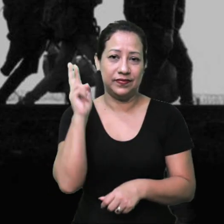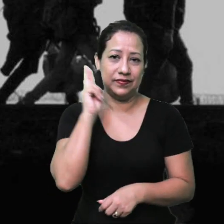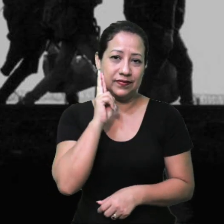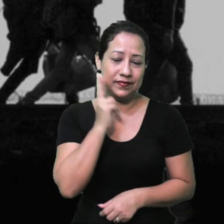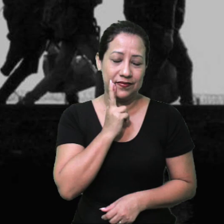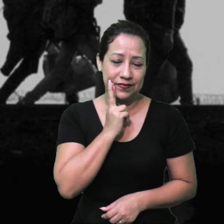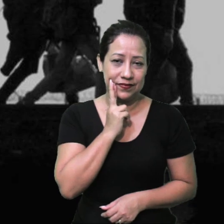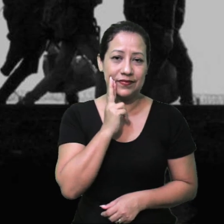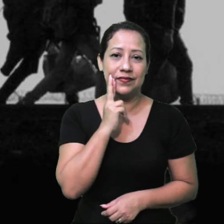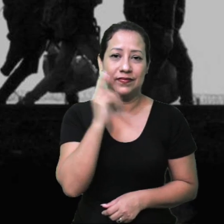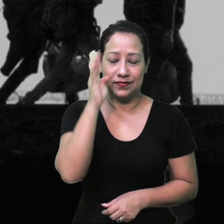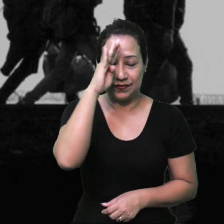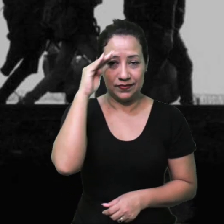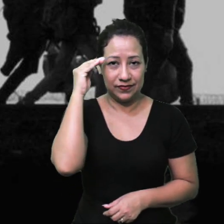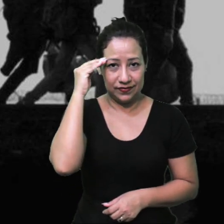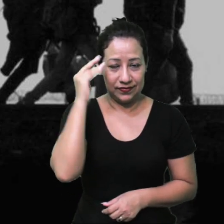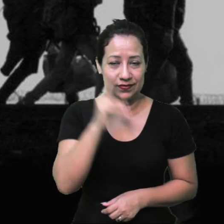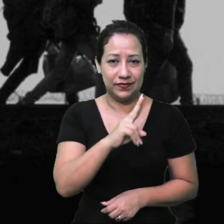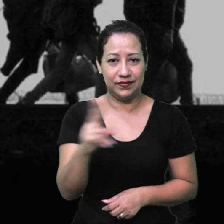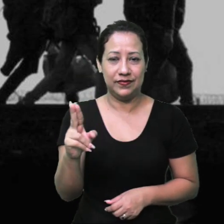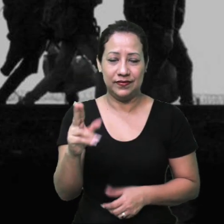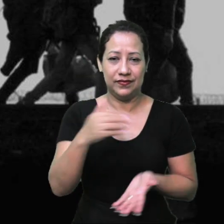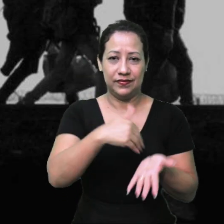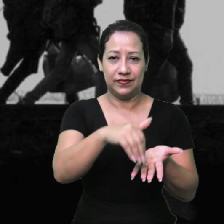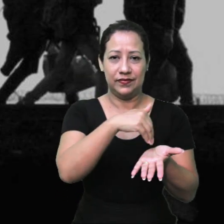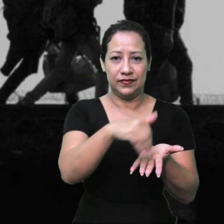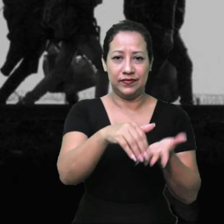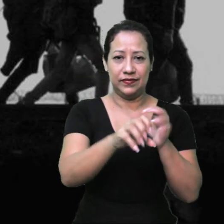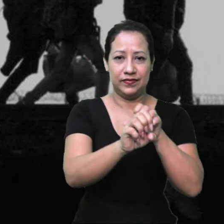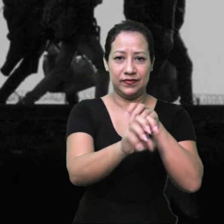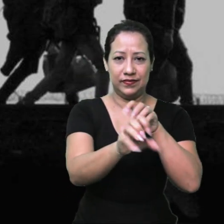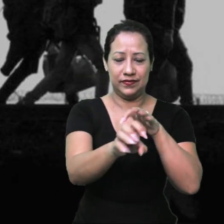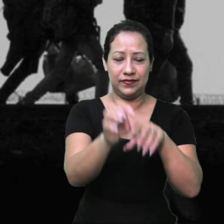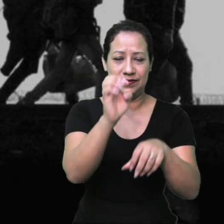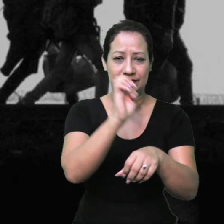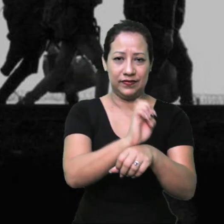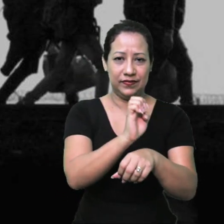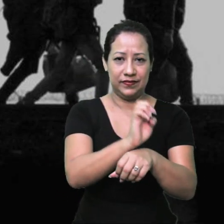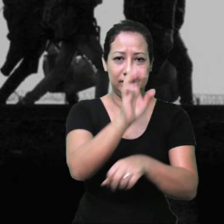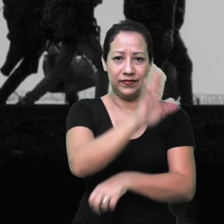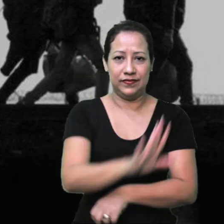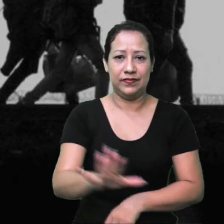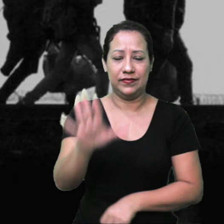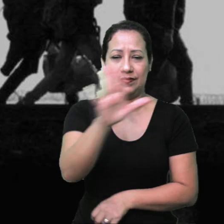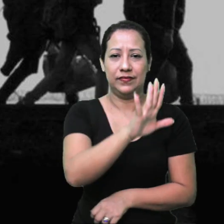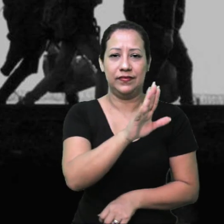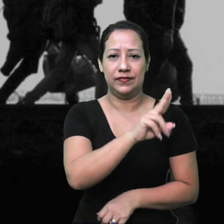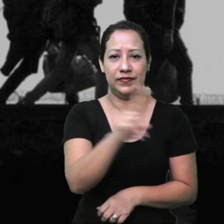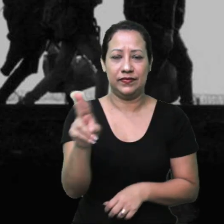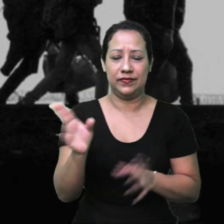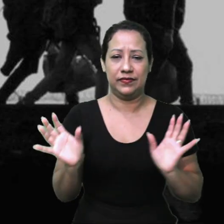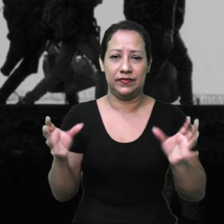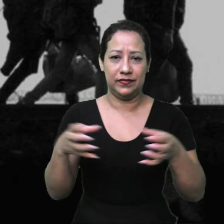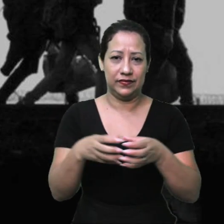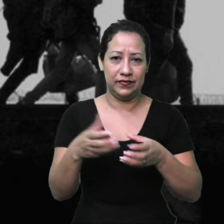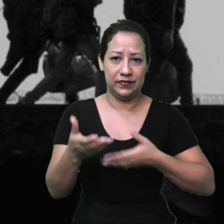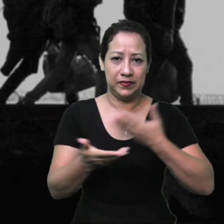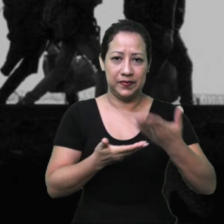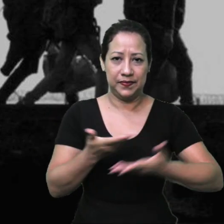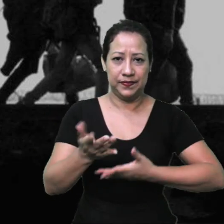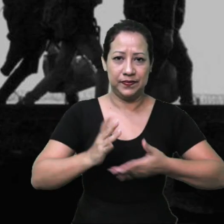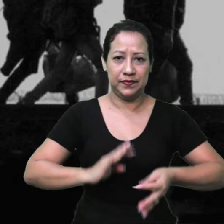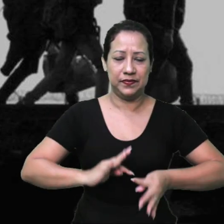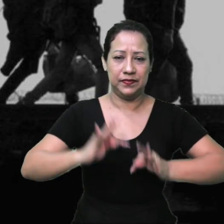Secretaria Estadual da Educação, em nome de toda a equipe da mediação tecnológica e principalmente